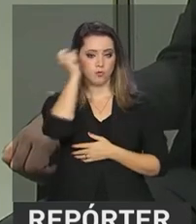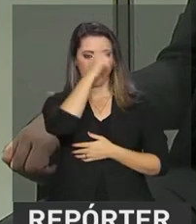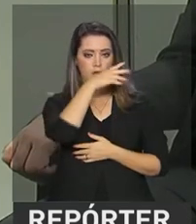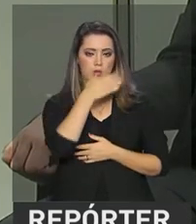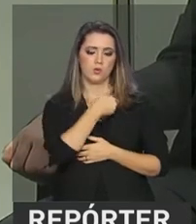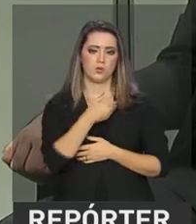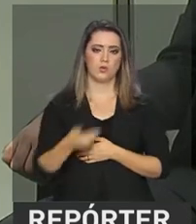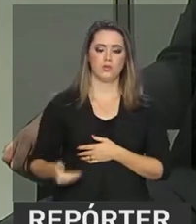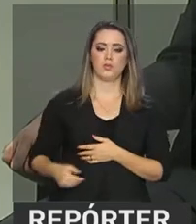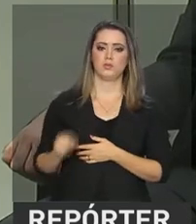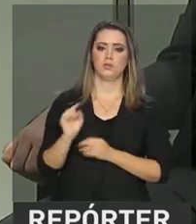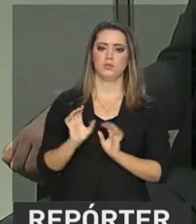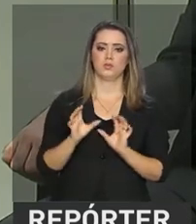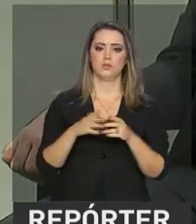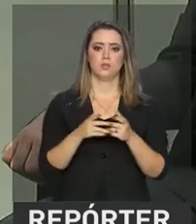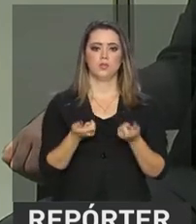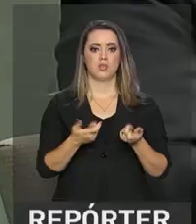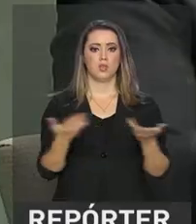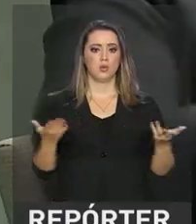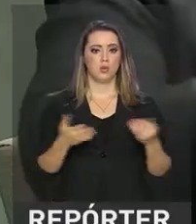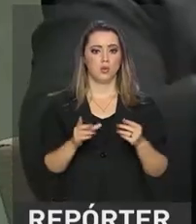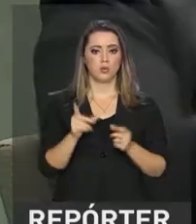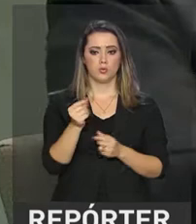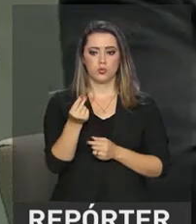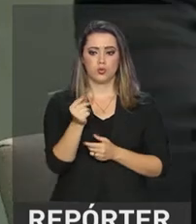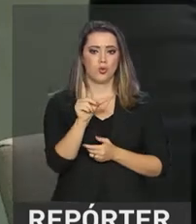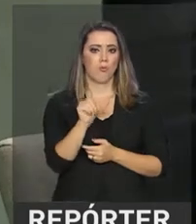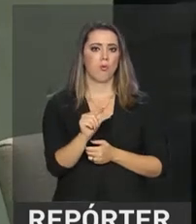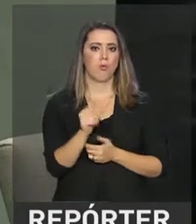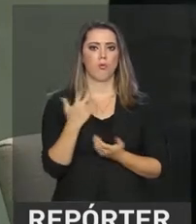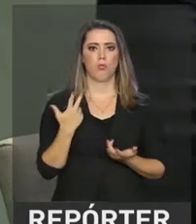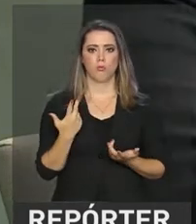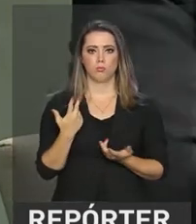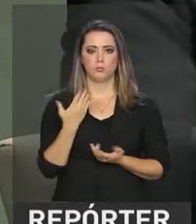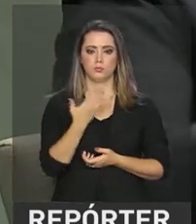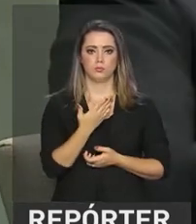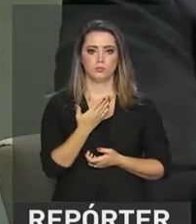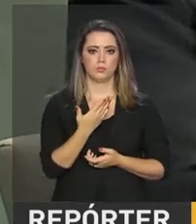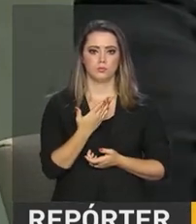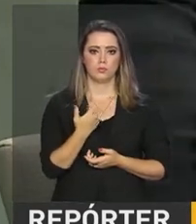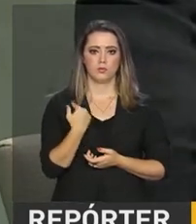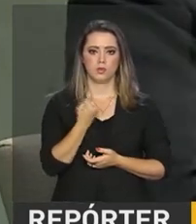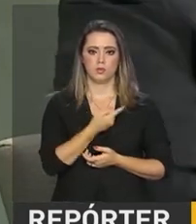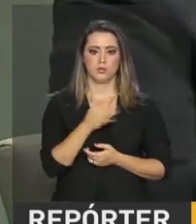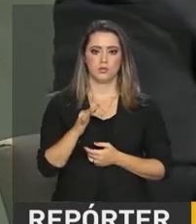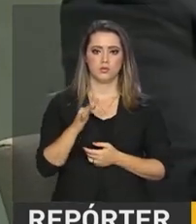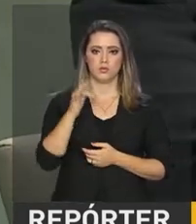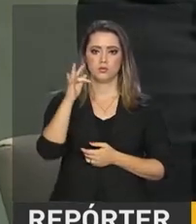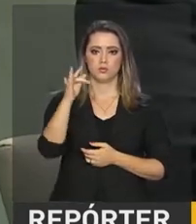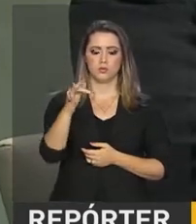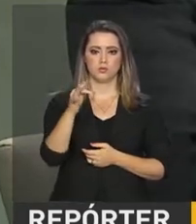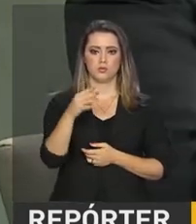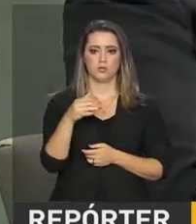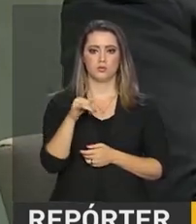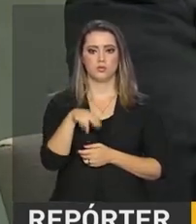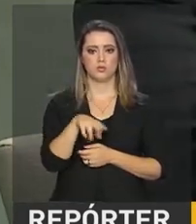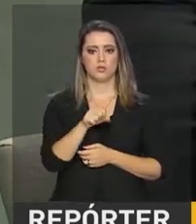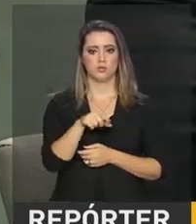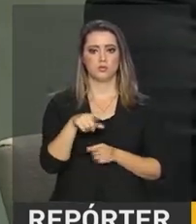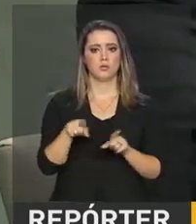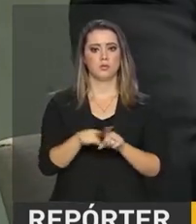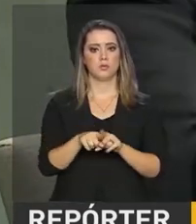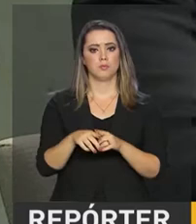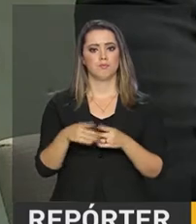no governo, que o cobertor ficou curto. A postergação, né, da reforma da Previdência também atrapalha